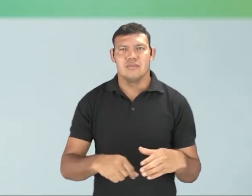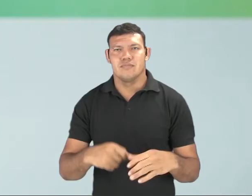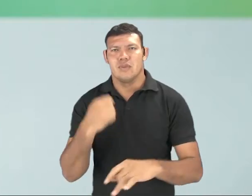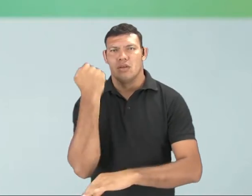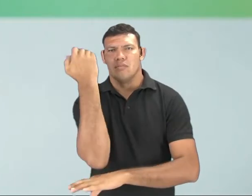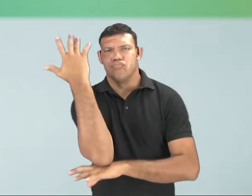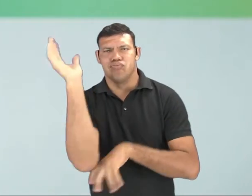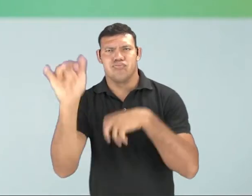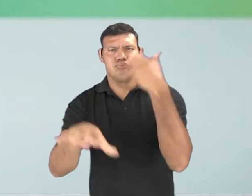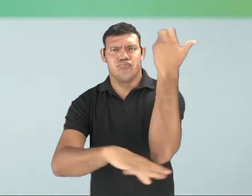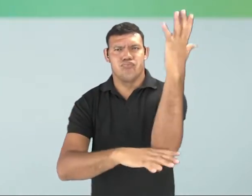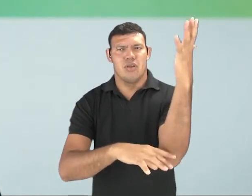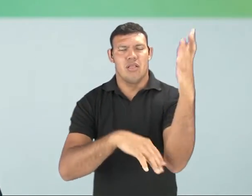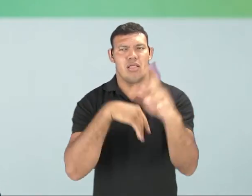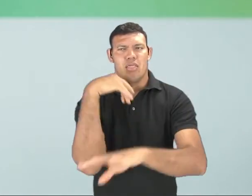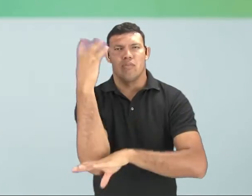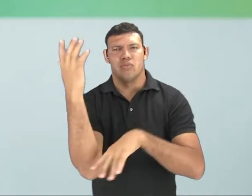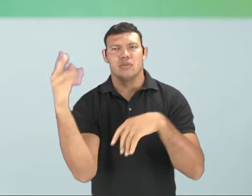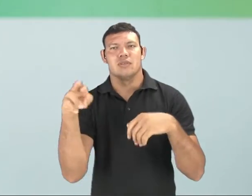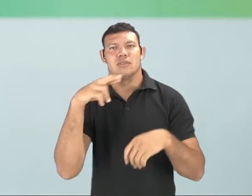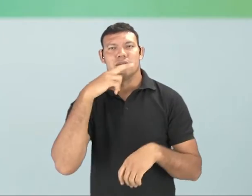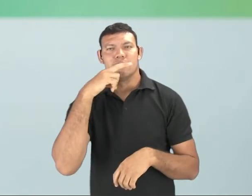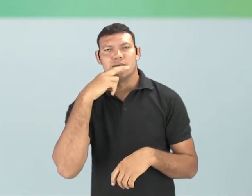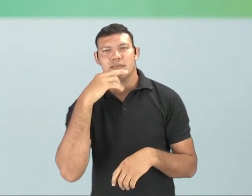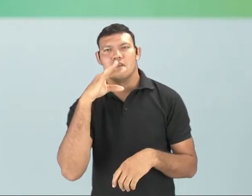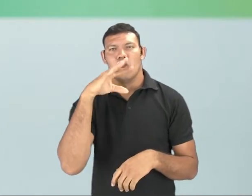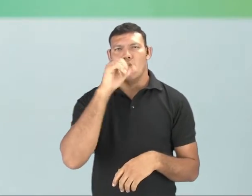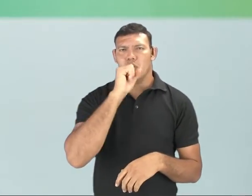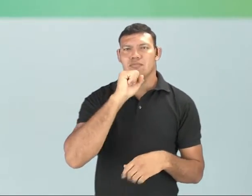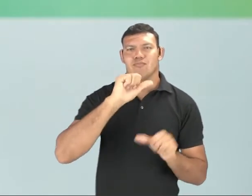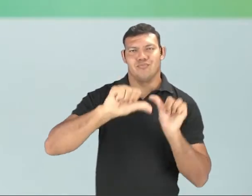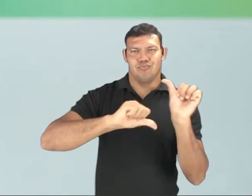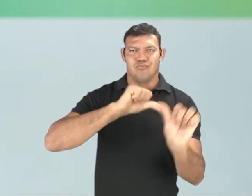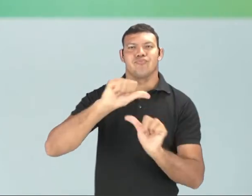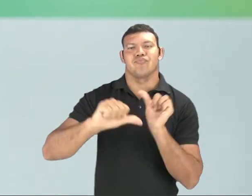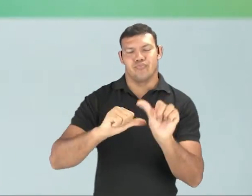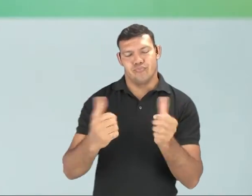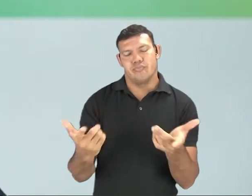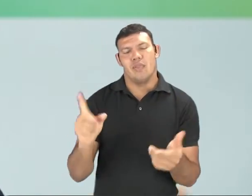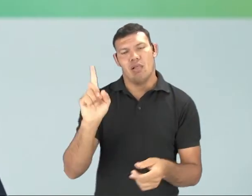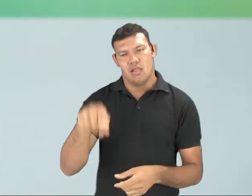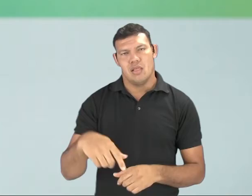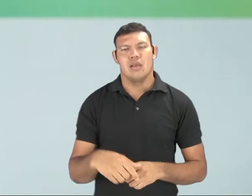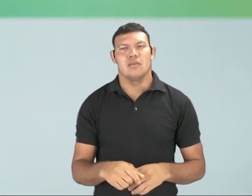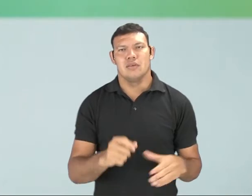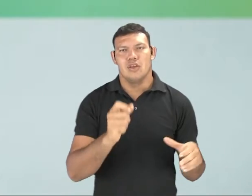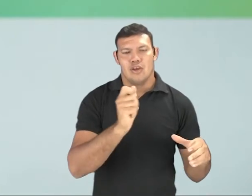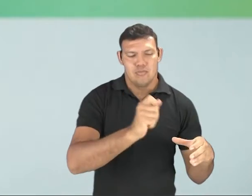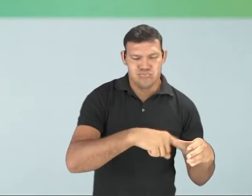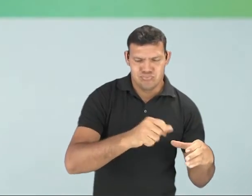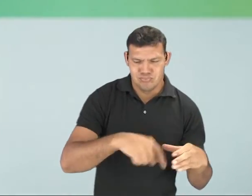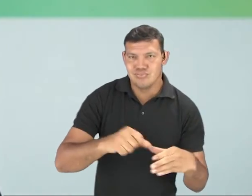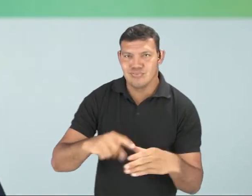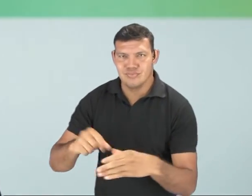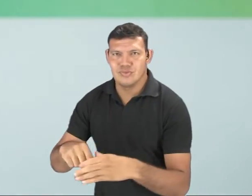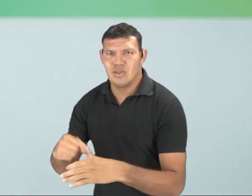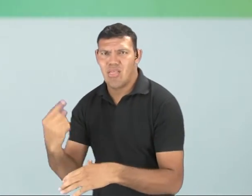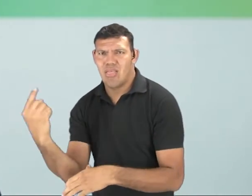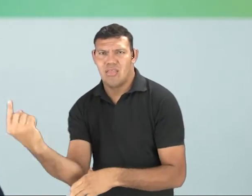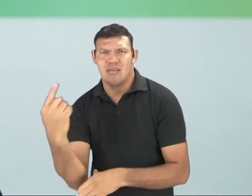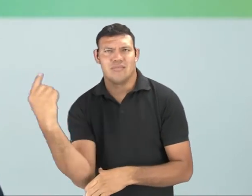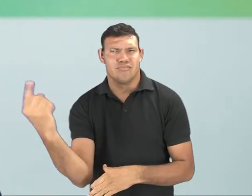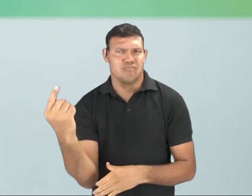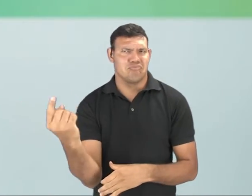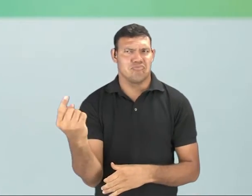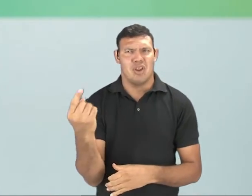quis trocar pelo cultivo da cana-de-açúcar no Brasil. E isso é monocultura. Para nós é assustador essa quantidade, porque é muito comum a gente